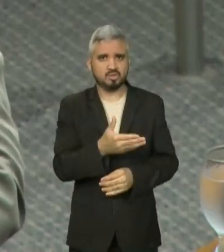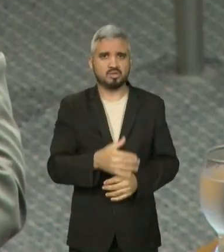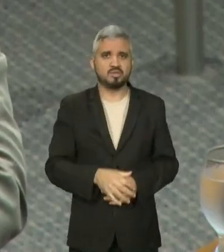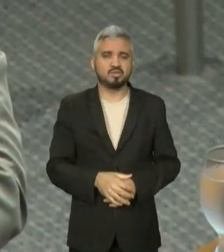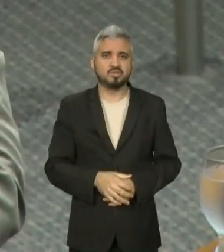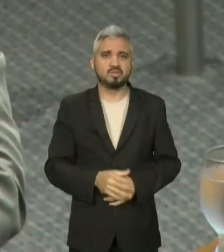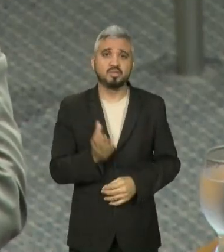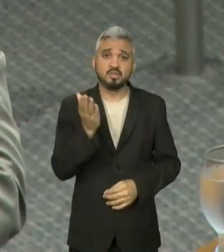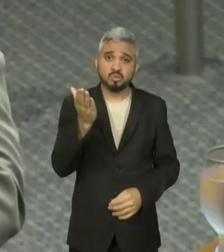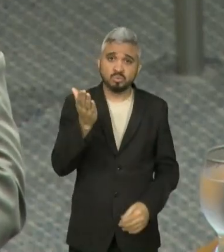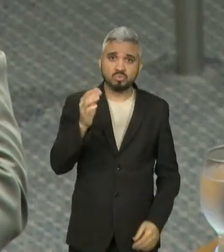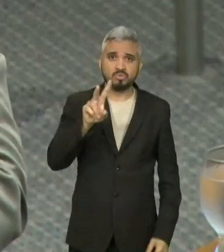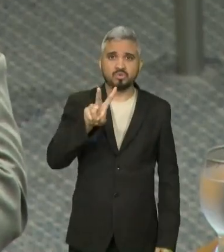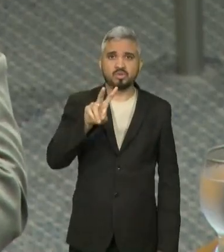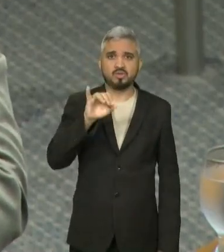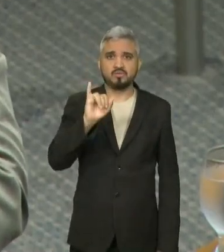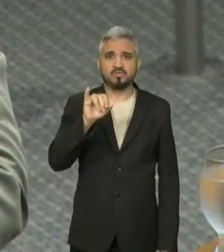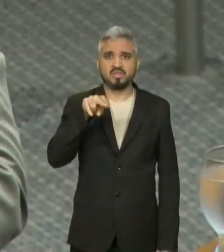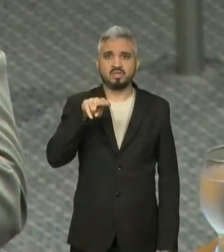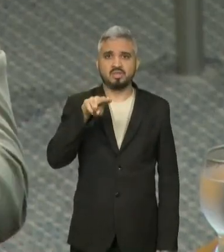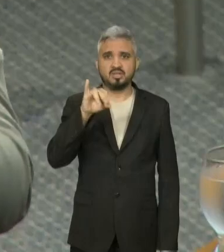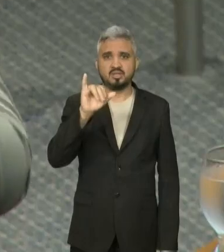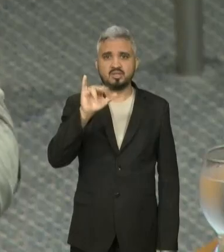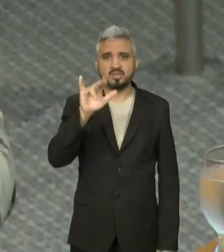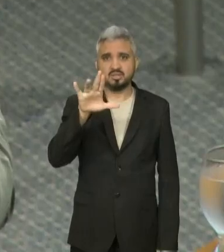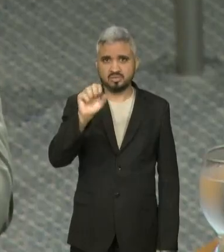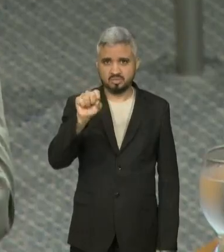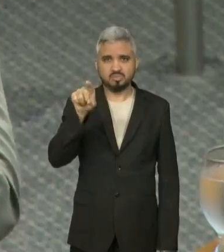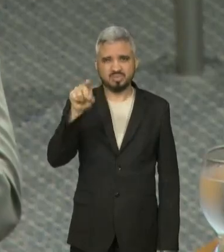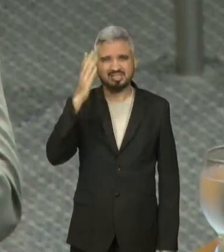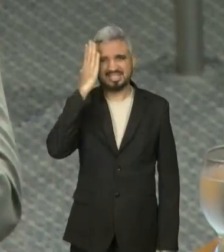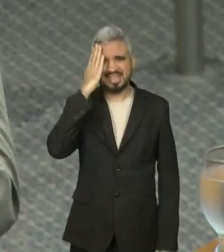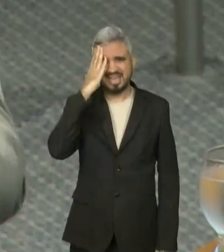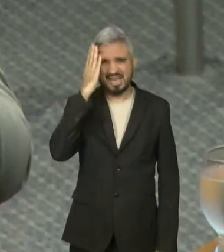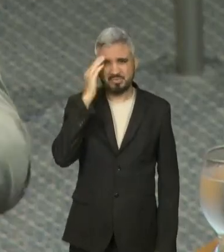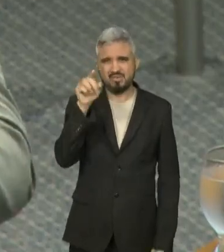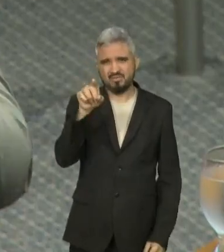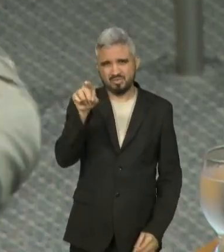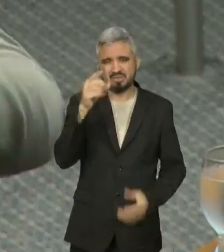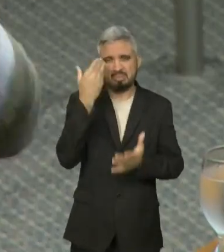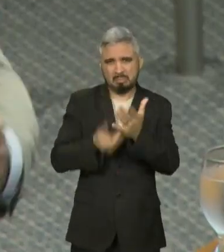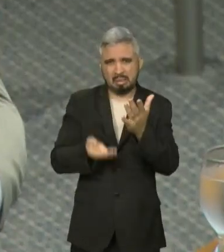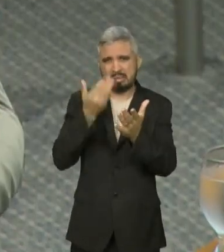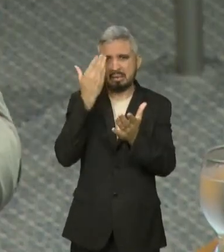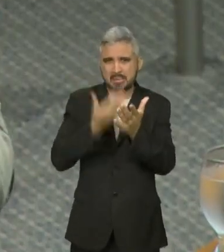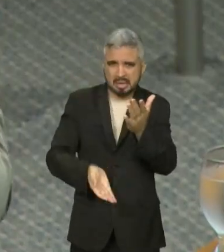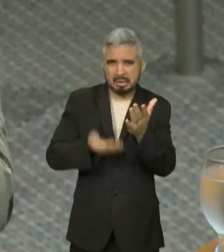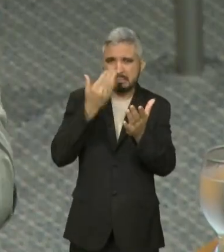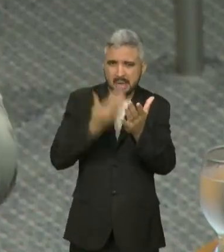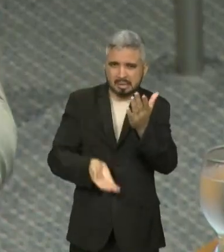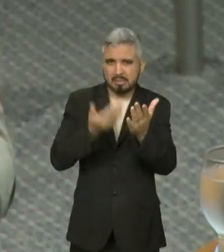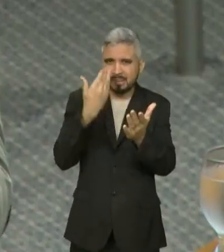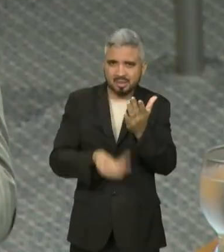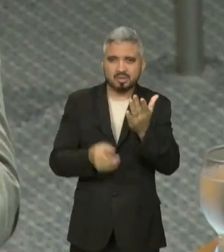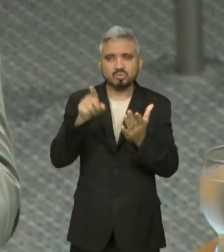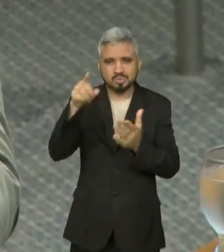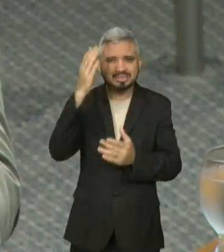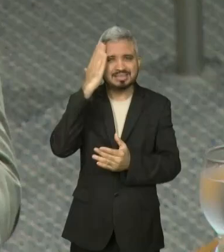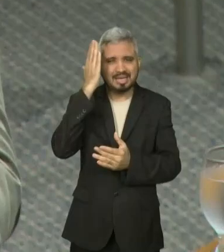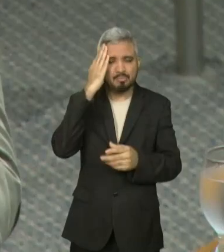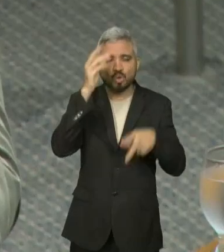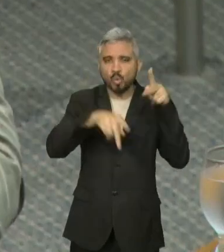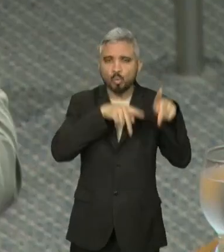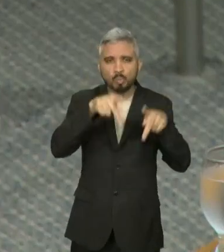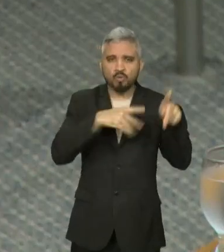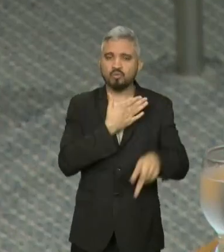amargando derrotas consecutivas devido às grandes rejeições e o não trabalho de vocês pela região e pela cidade de